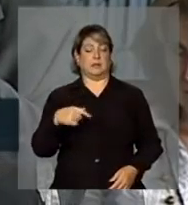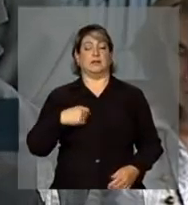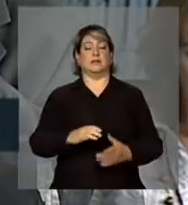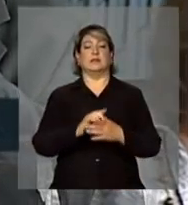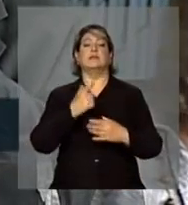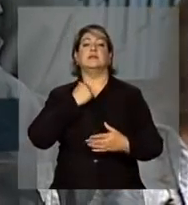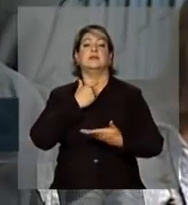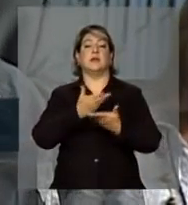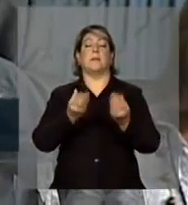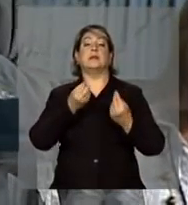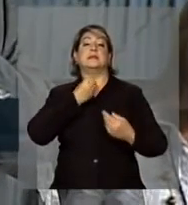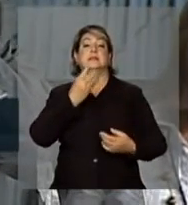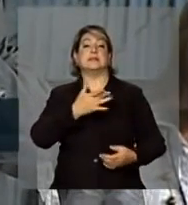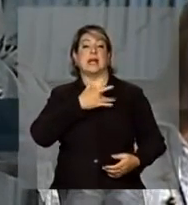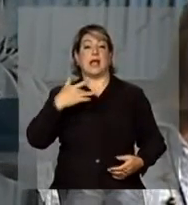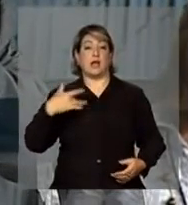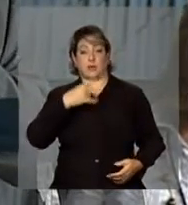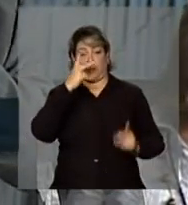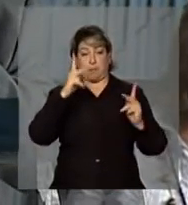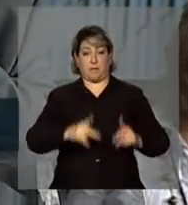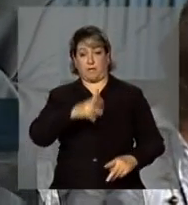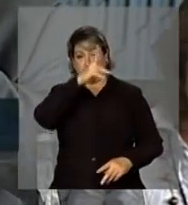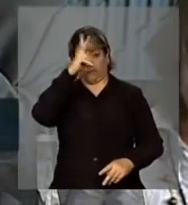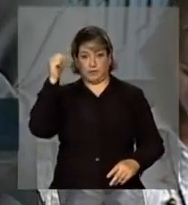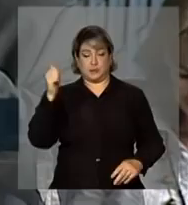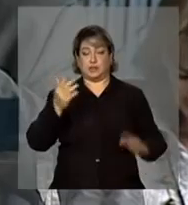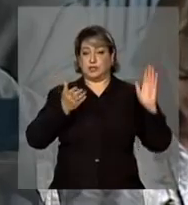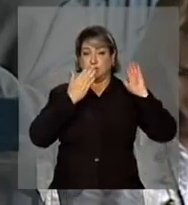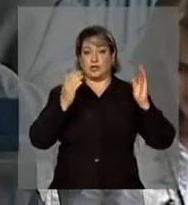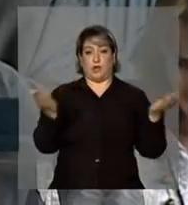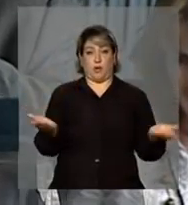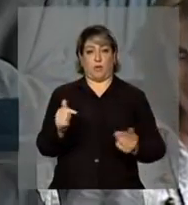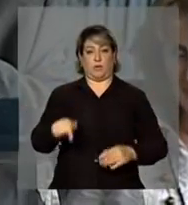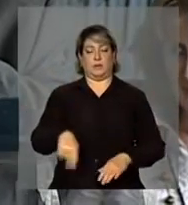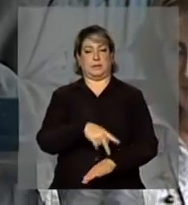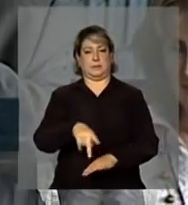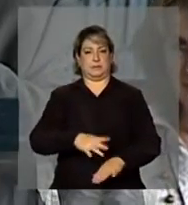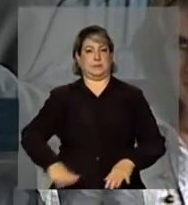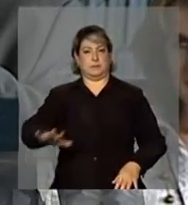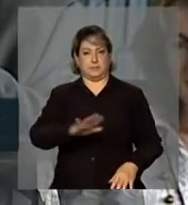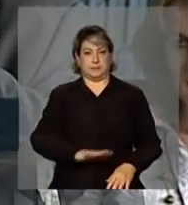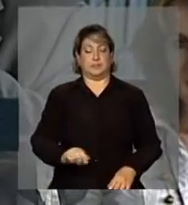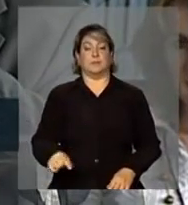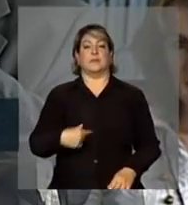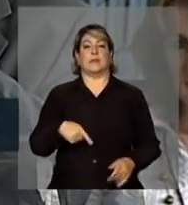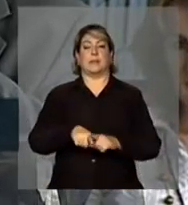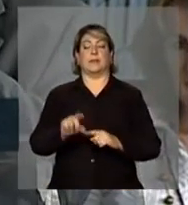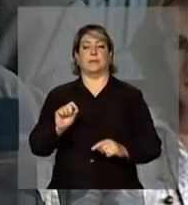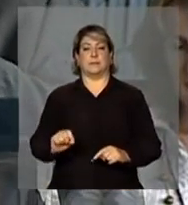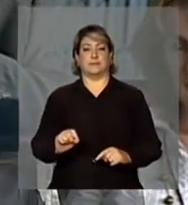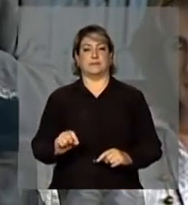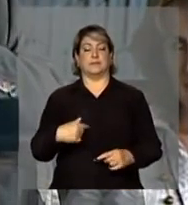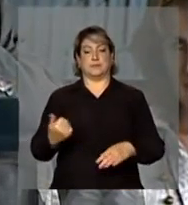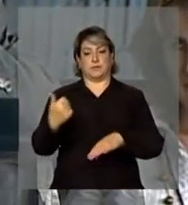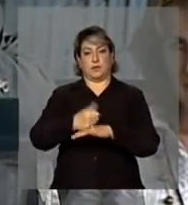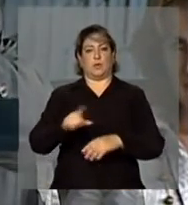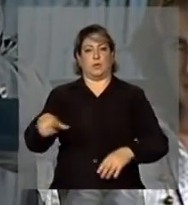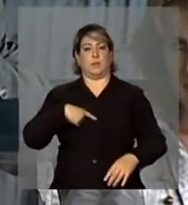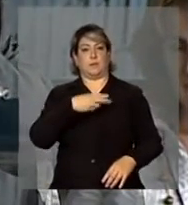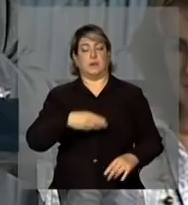indígenas do nosso país. Reiterar aqui o nosso compromisso, enquanto secretário especial de Saúde Indígena, enquanto ministro Padilha,